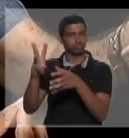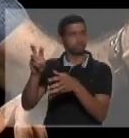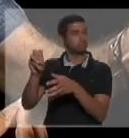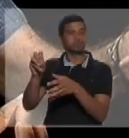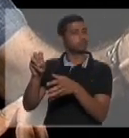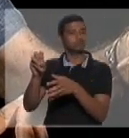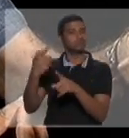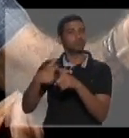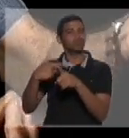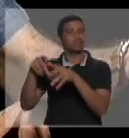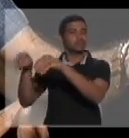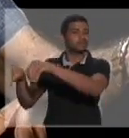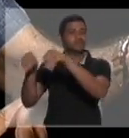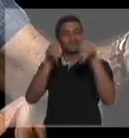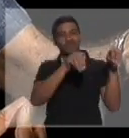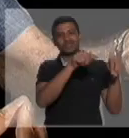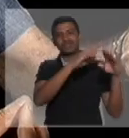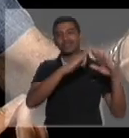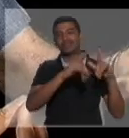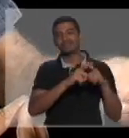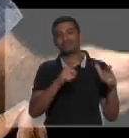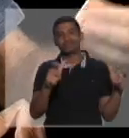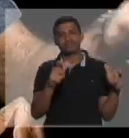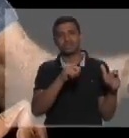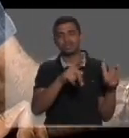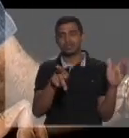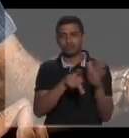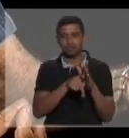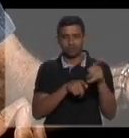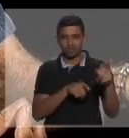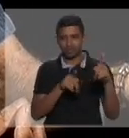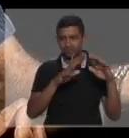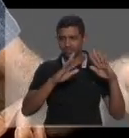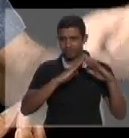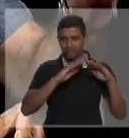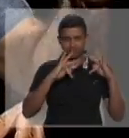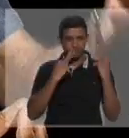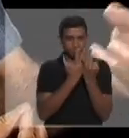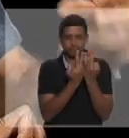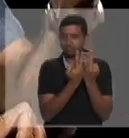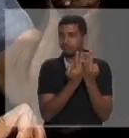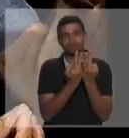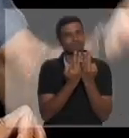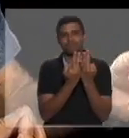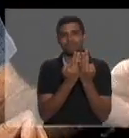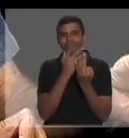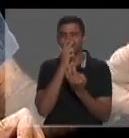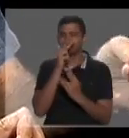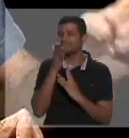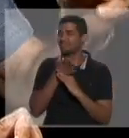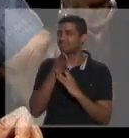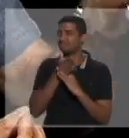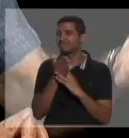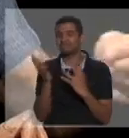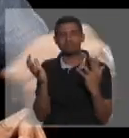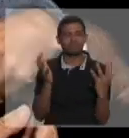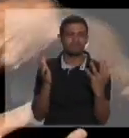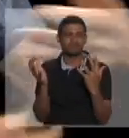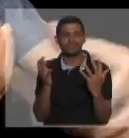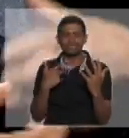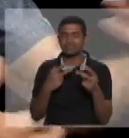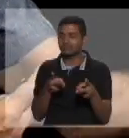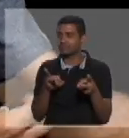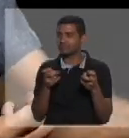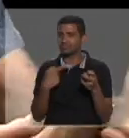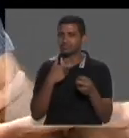tinha se deslocado para Casa Grande, e ao mesmo tempo não pertencia àquele mundo. Isso ele percebeu, e quando ele percebe,